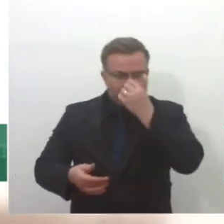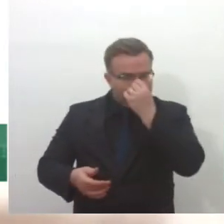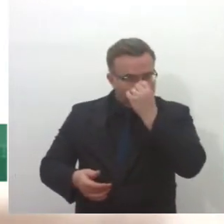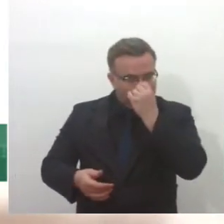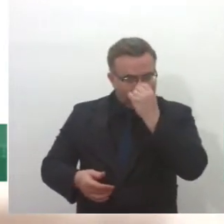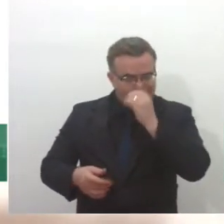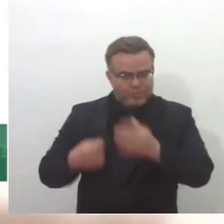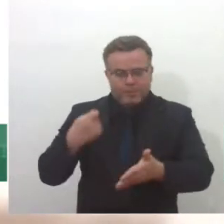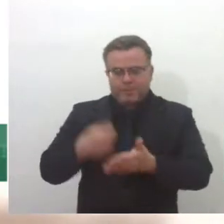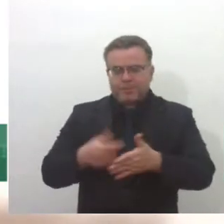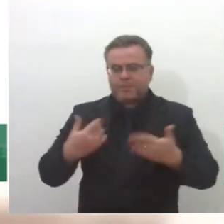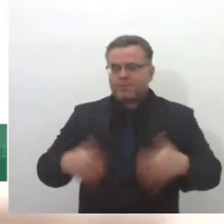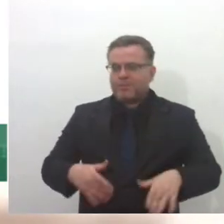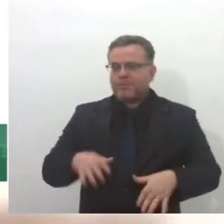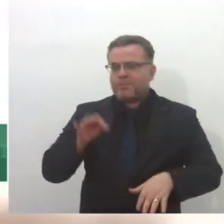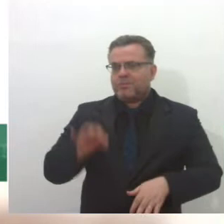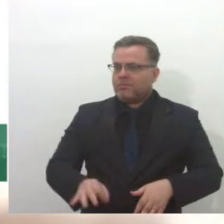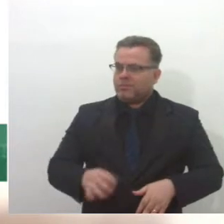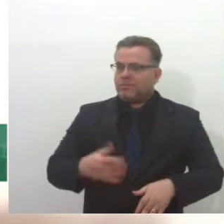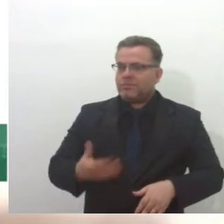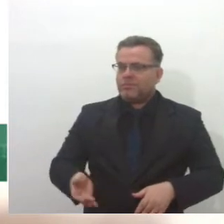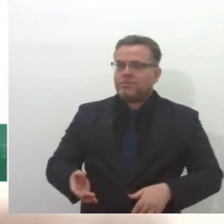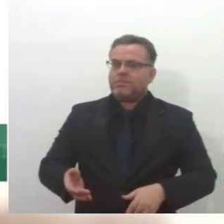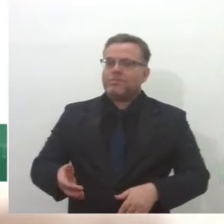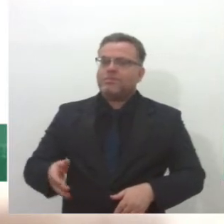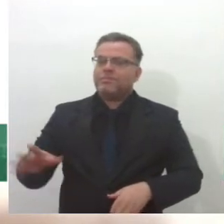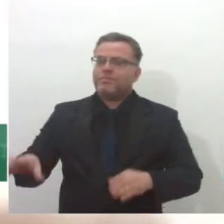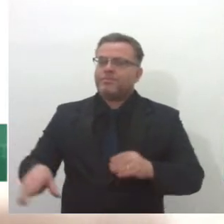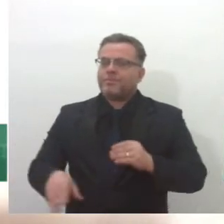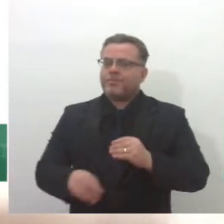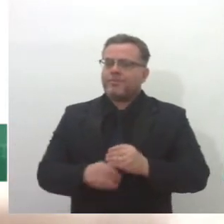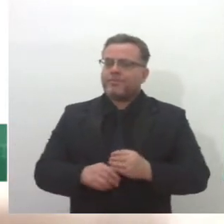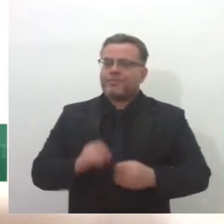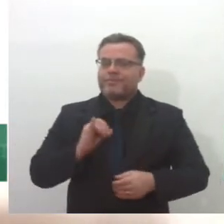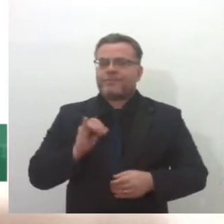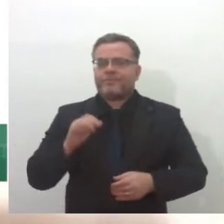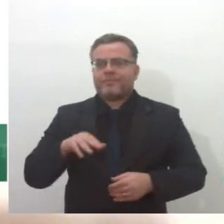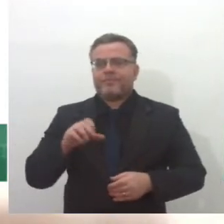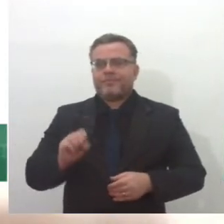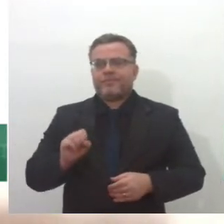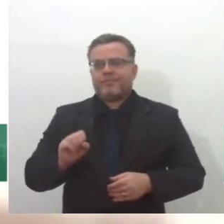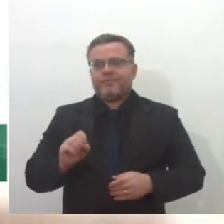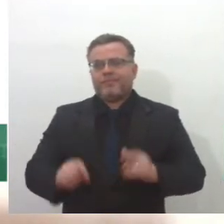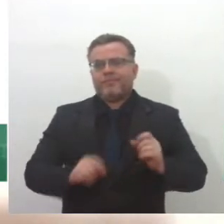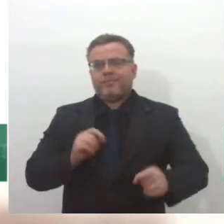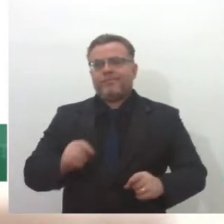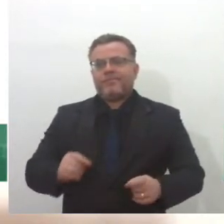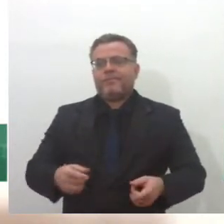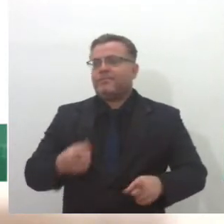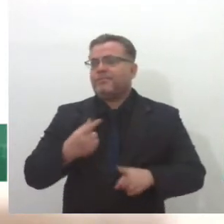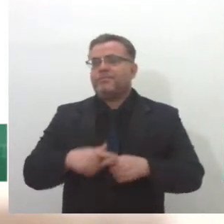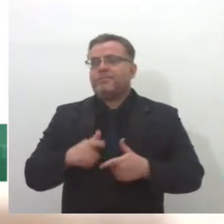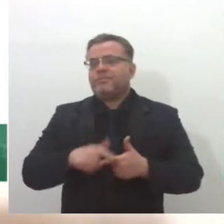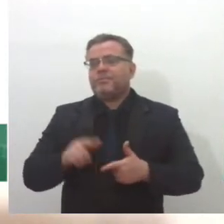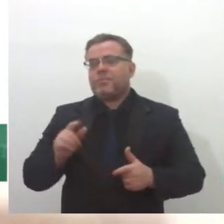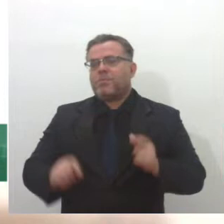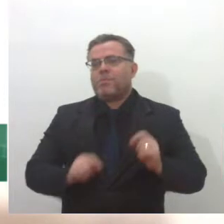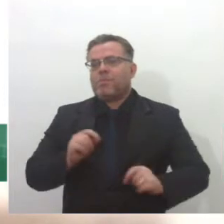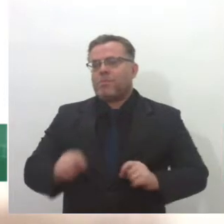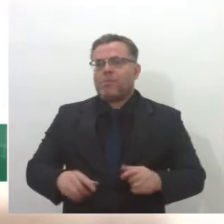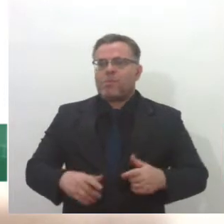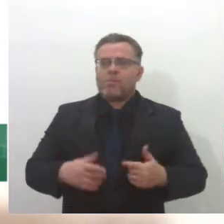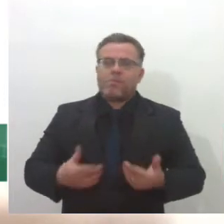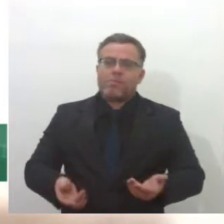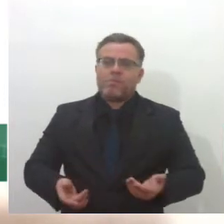contribuição, estava embutido o ICMS. O problema é que o ICMS ele não